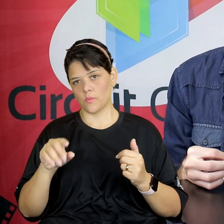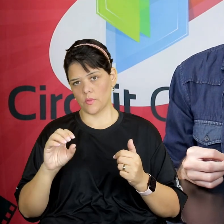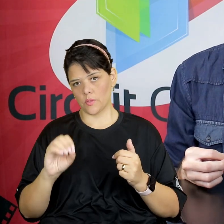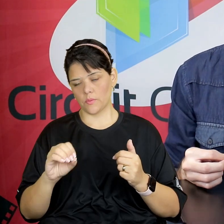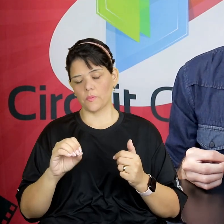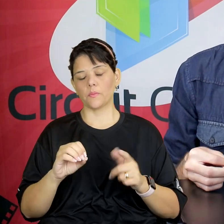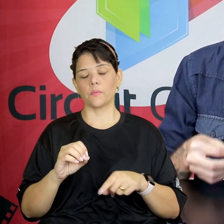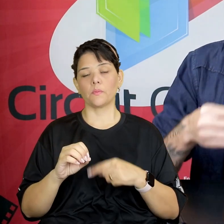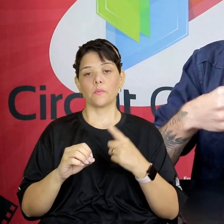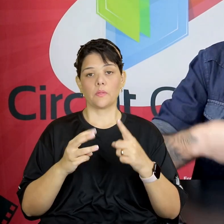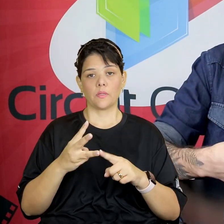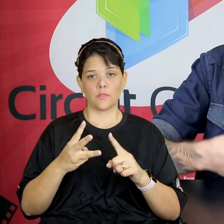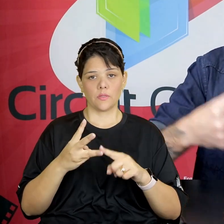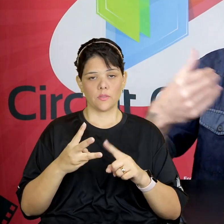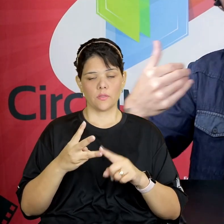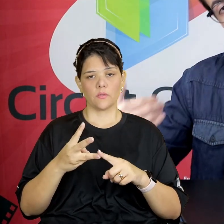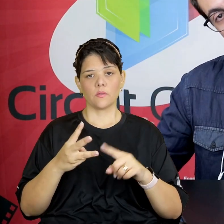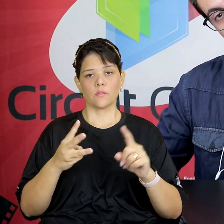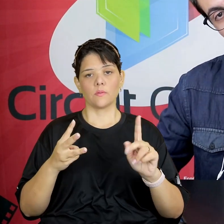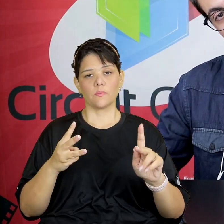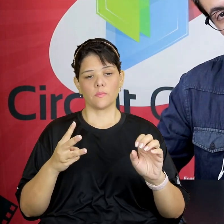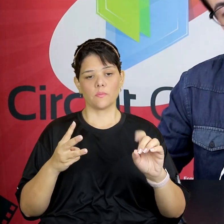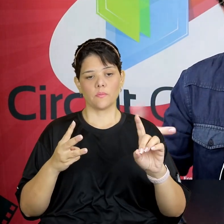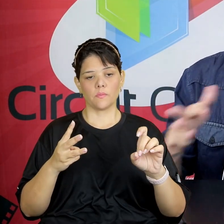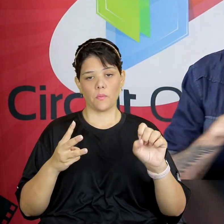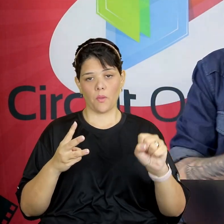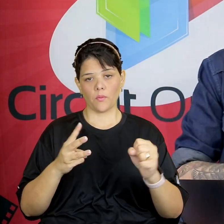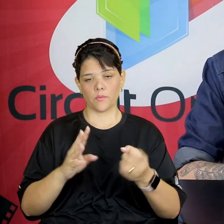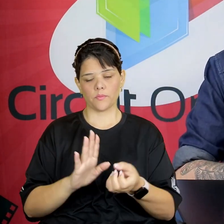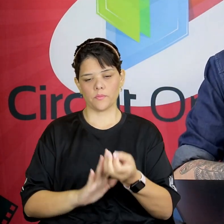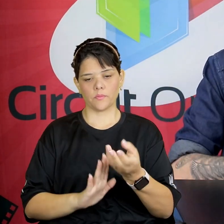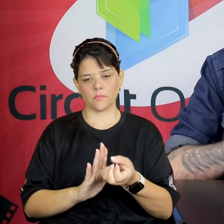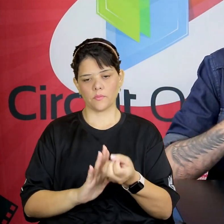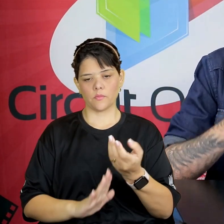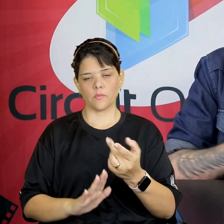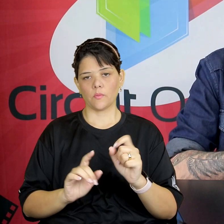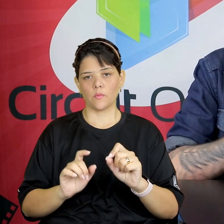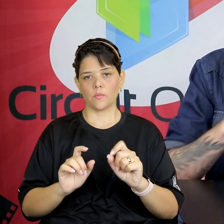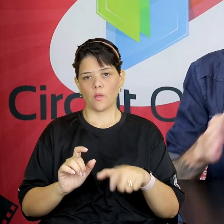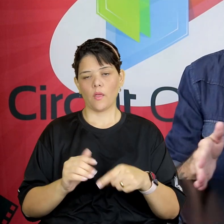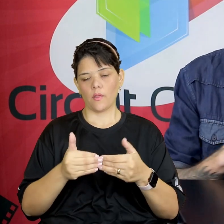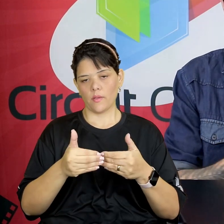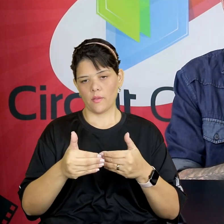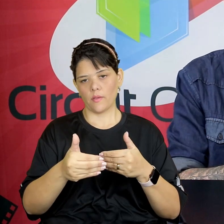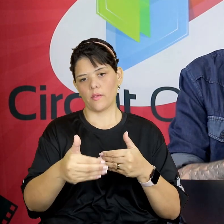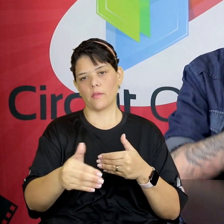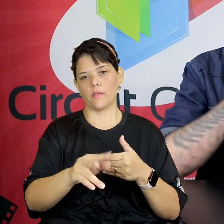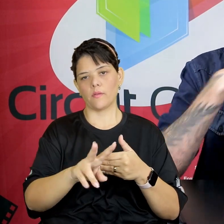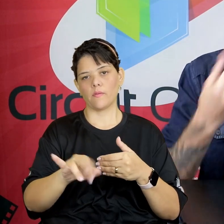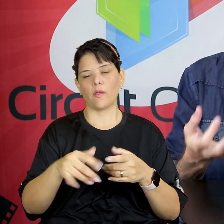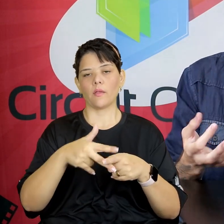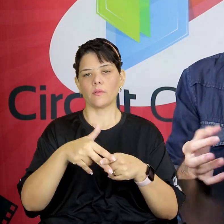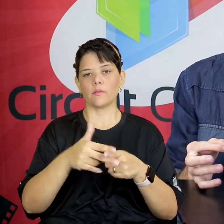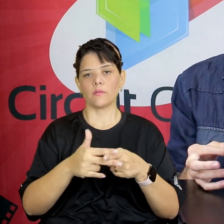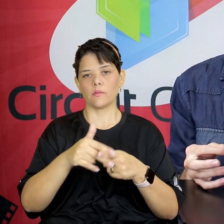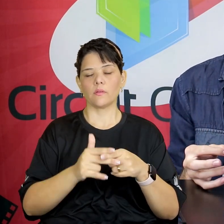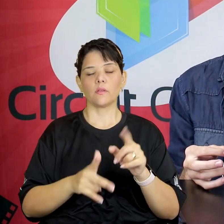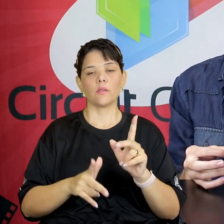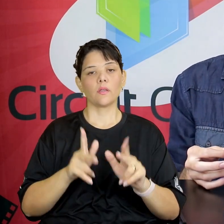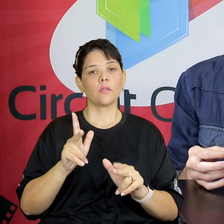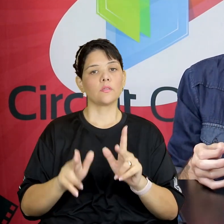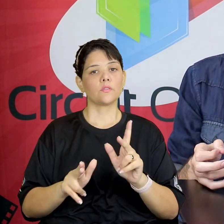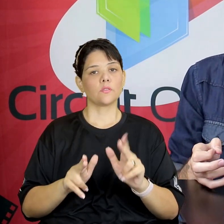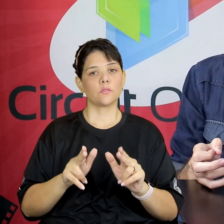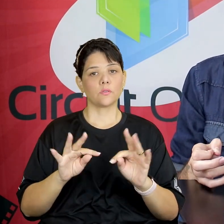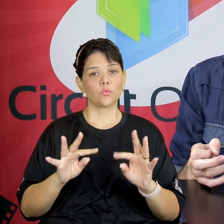mão, beleza? E a gente chega na pós-produção, que a partir disso tudo que a gente produziu, a gente vai ter